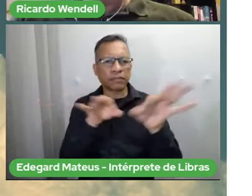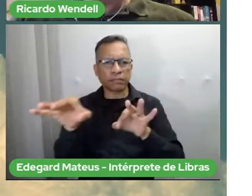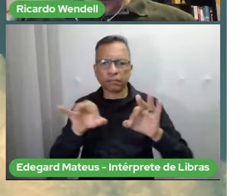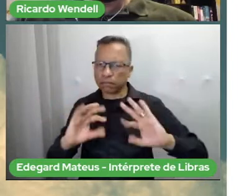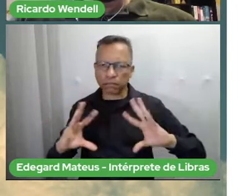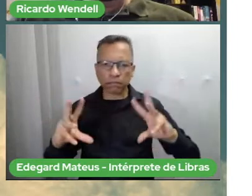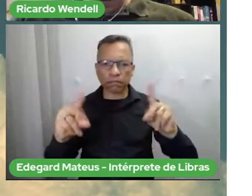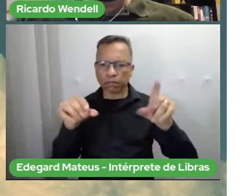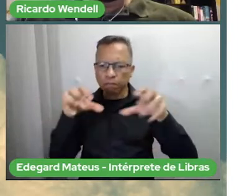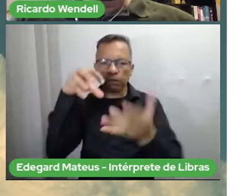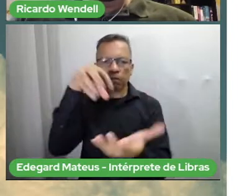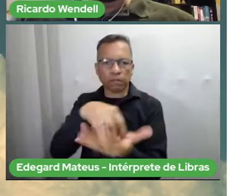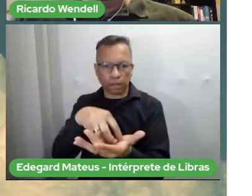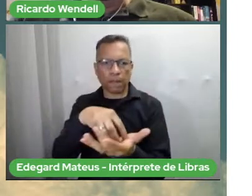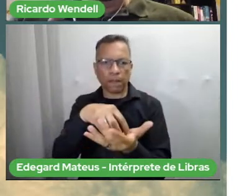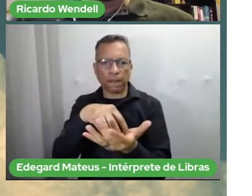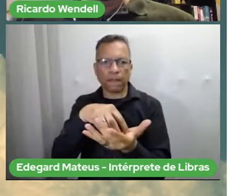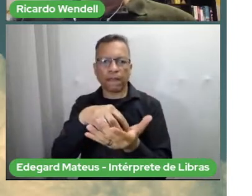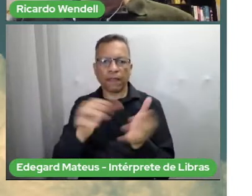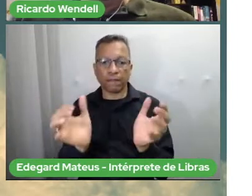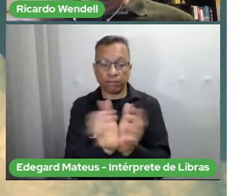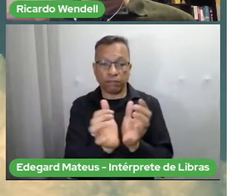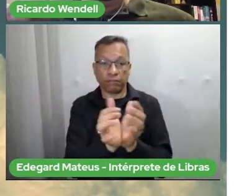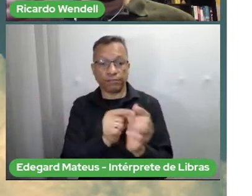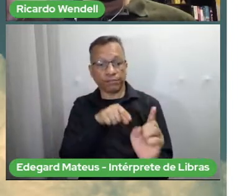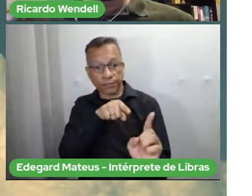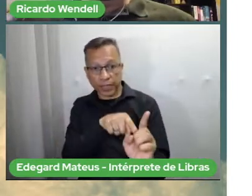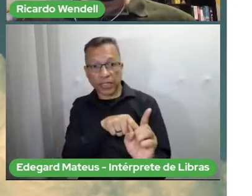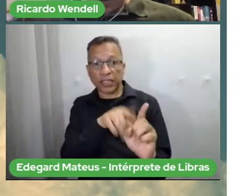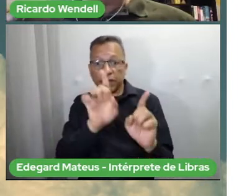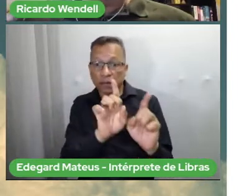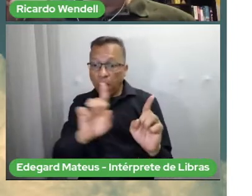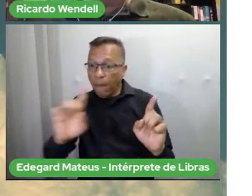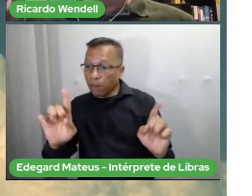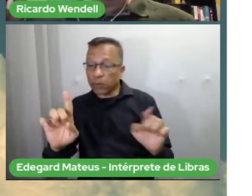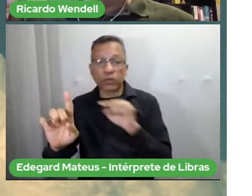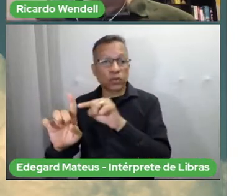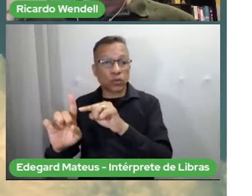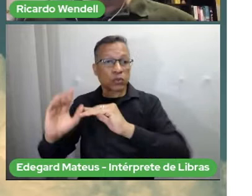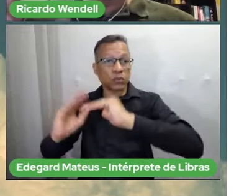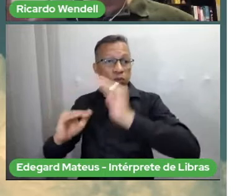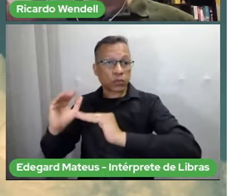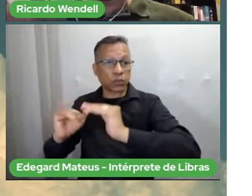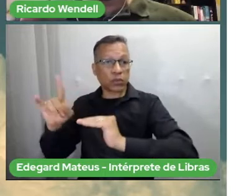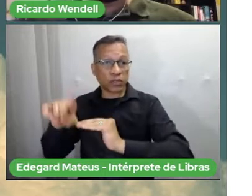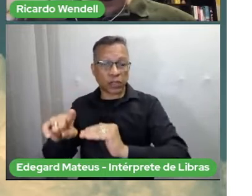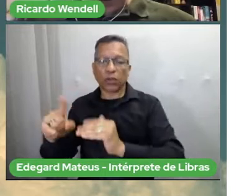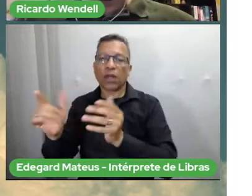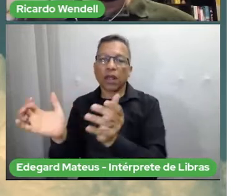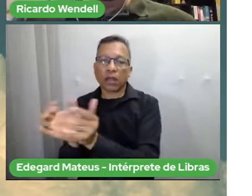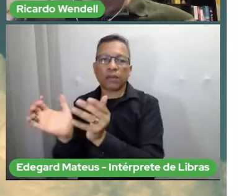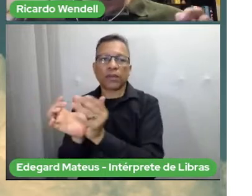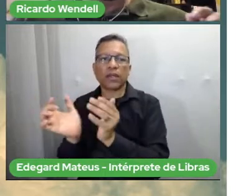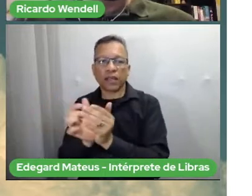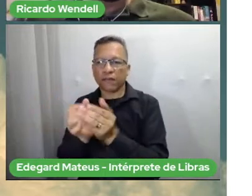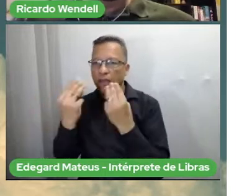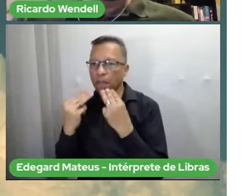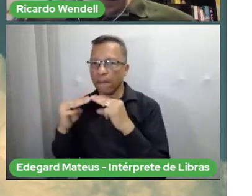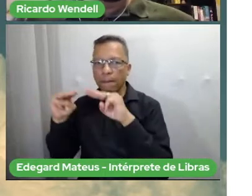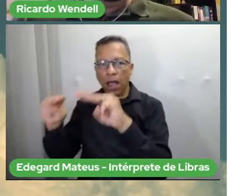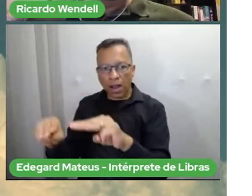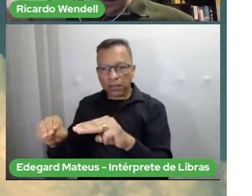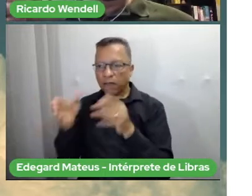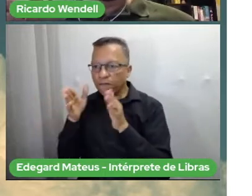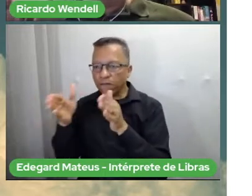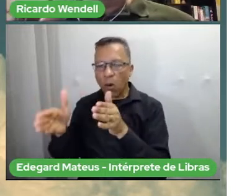time. E eles vão estar muito longe do domínio do negócio, né? Então, dos times, por exemplo, que vão focar em marketing, que vão focar em